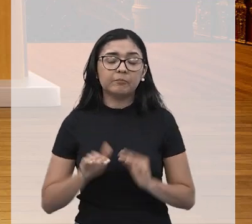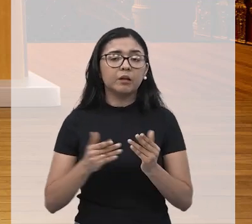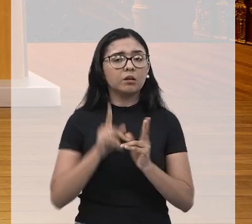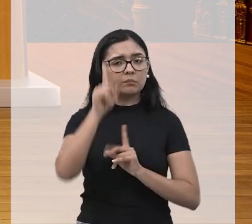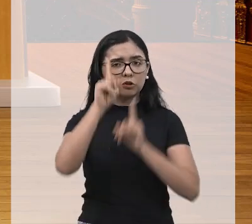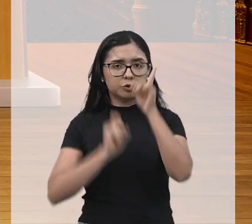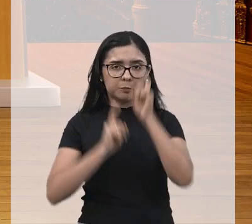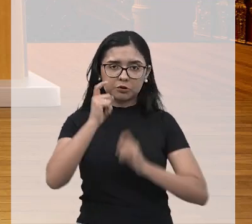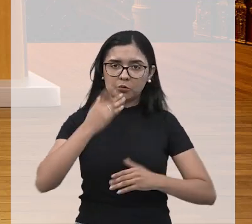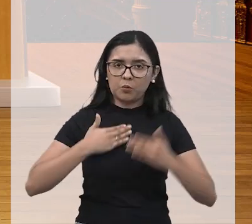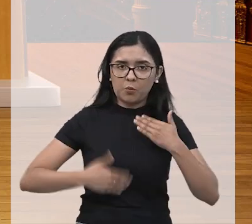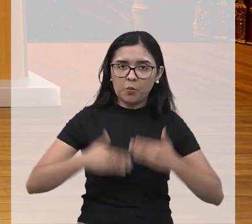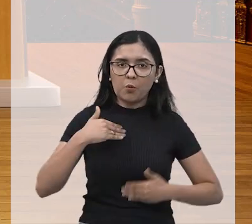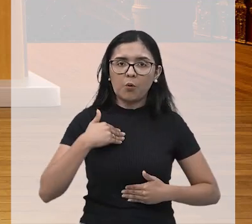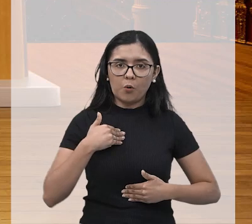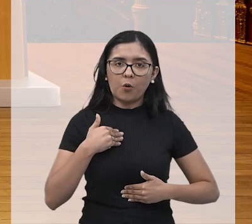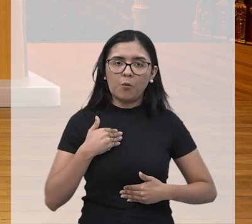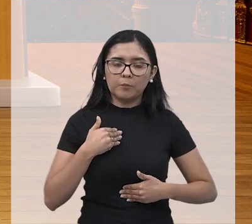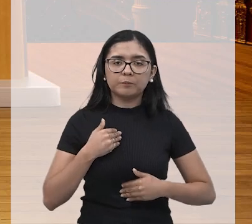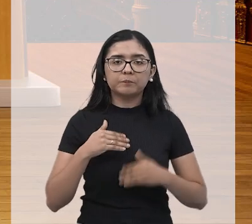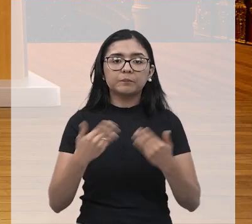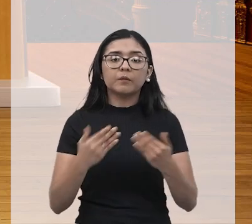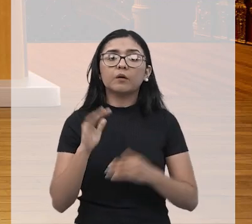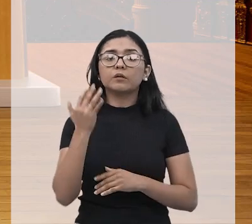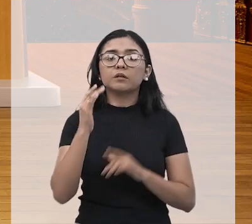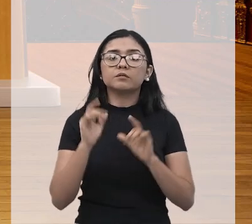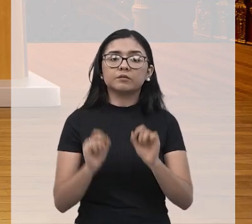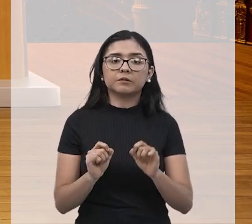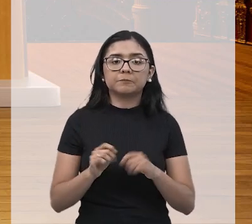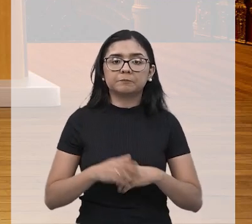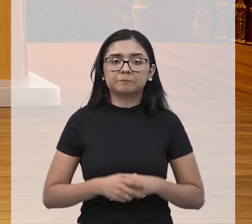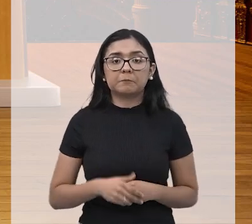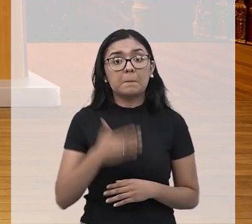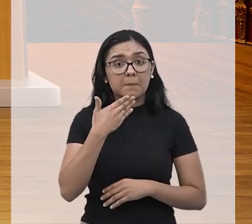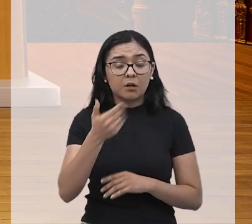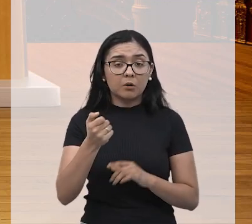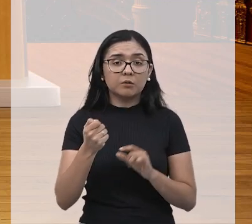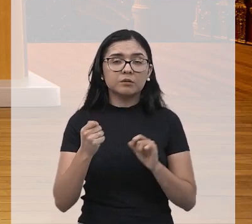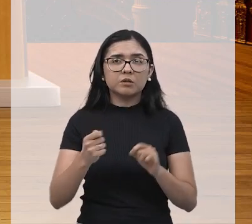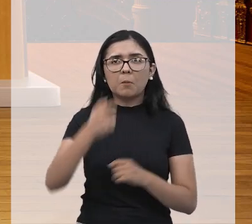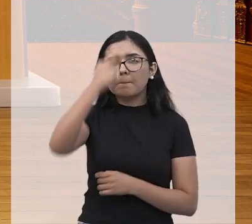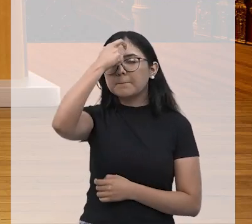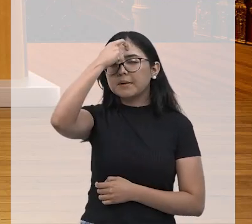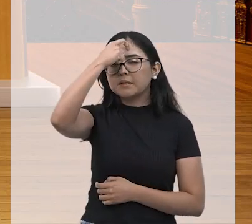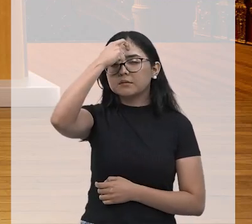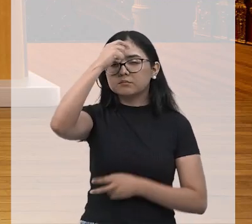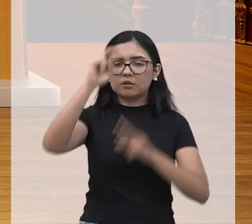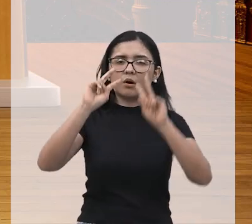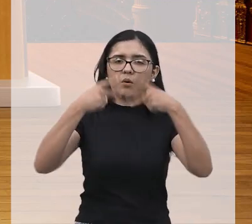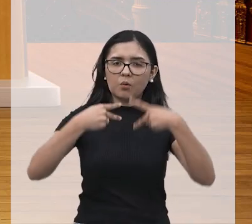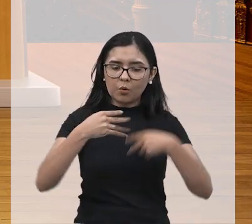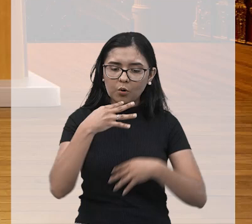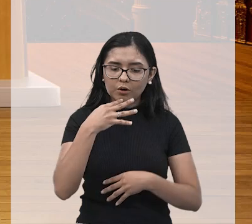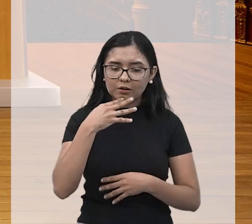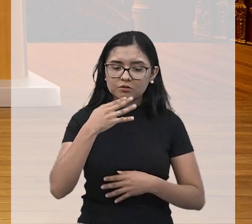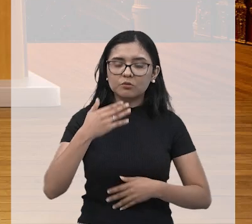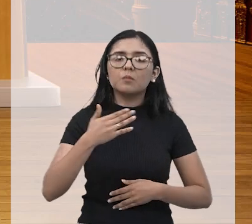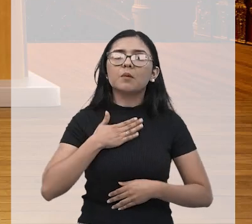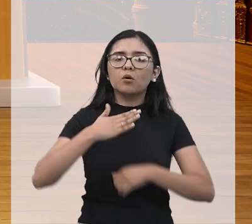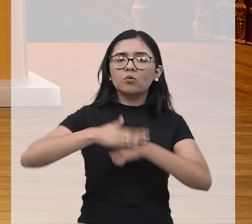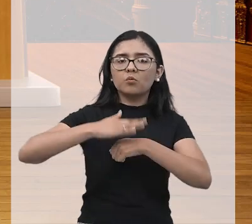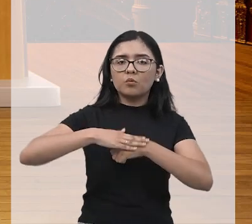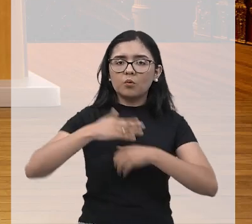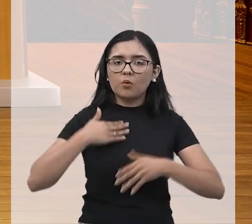expressão corporal aguçada, ela acontece muito mais quando eu penso, quando eu conheço o meu corpo, quando eu conheço